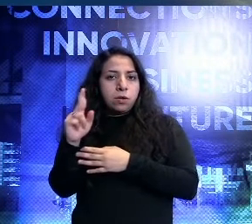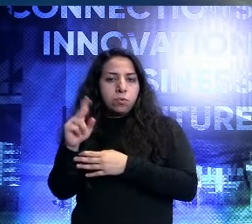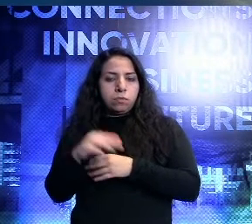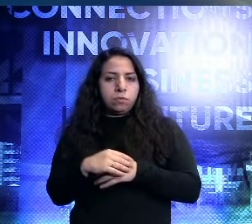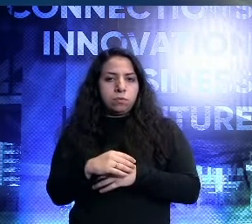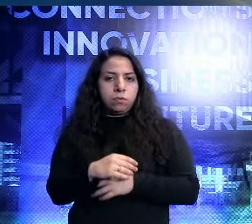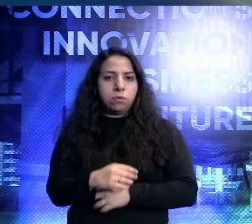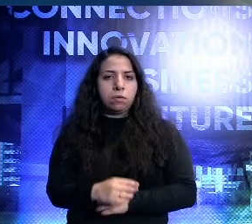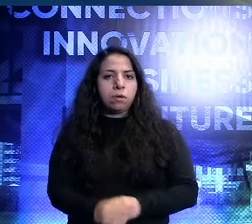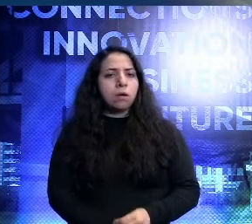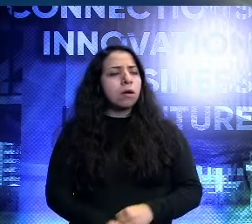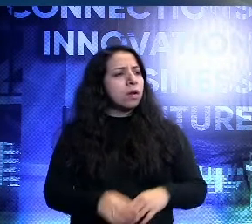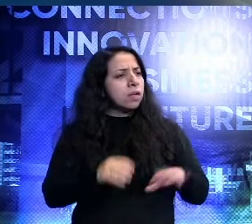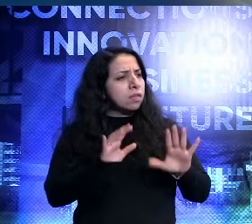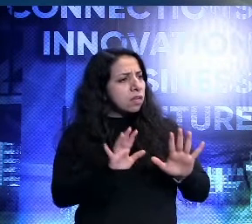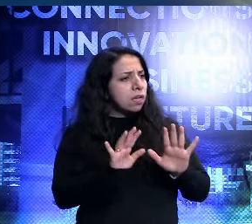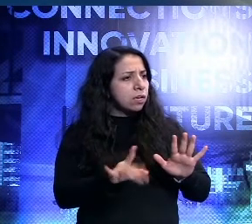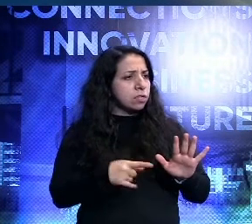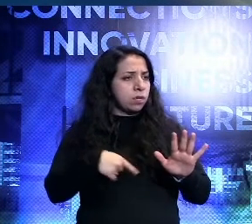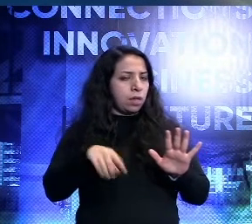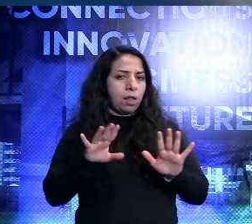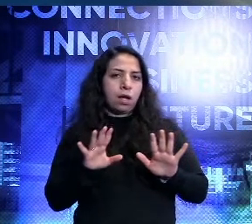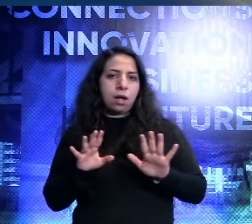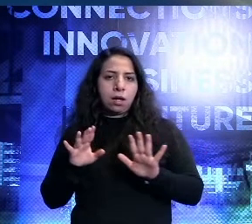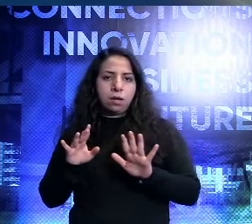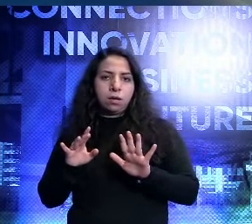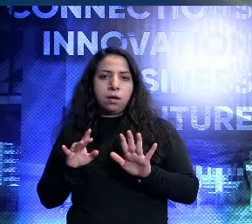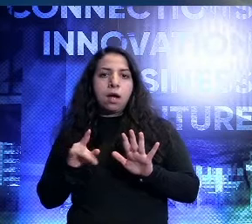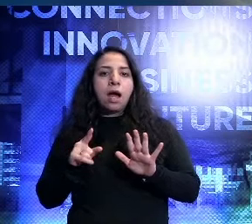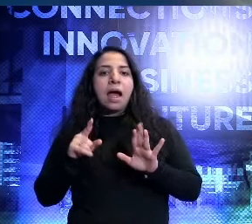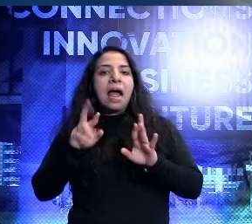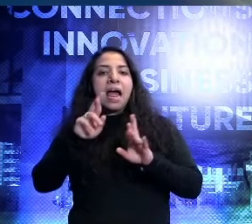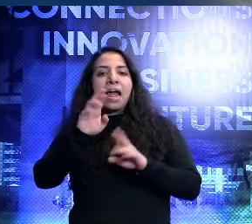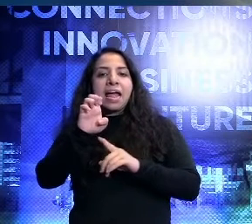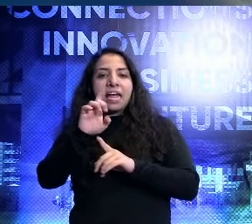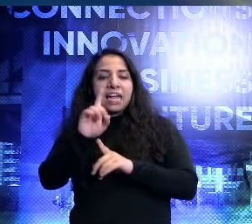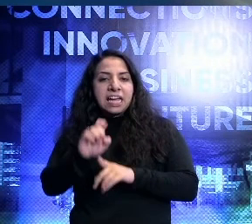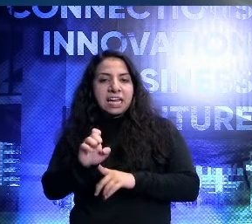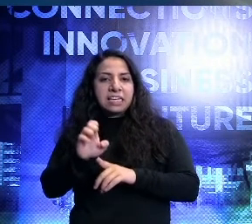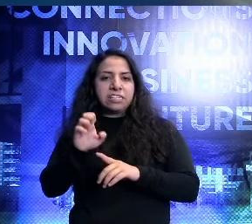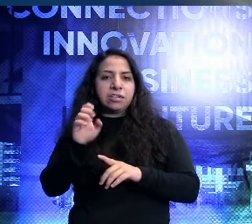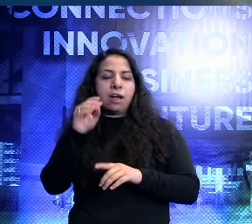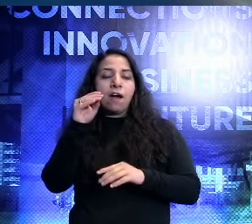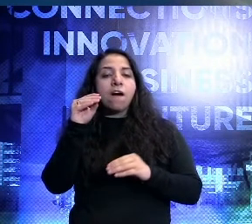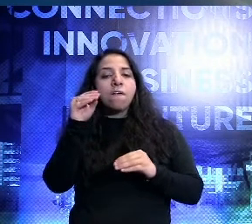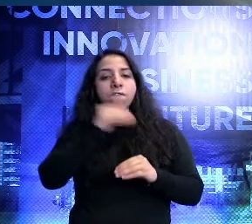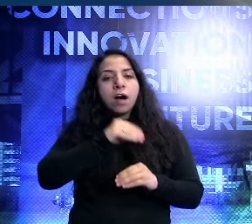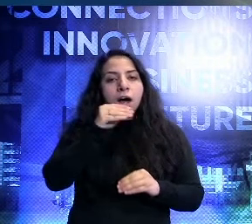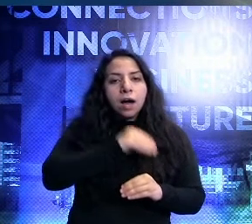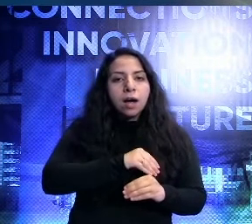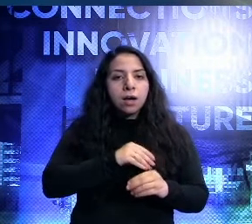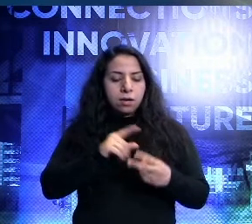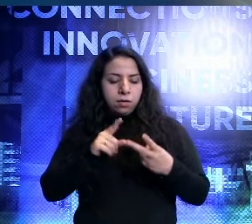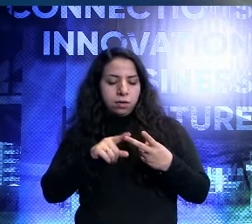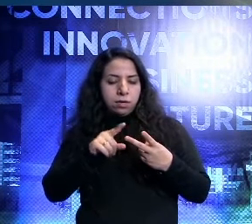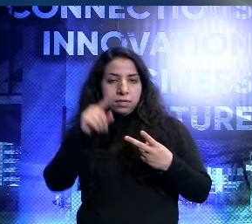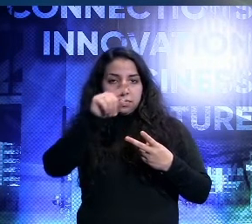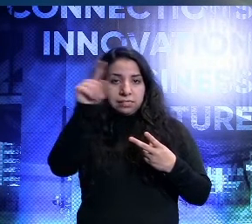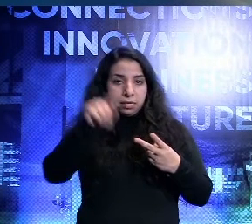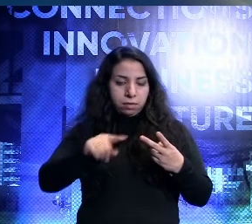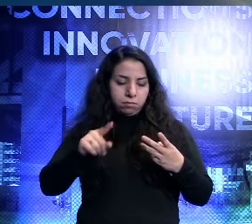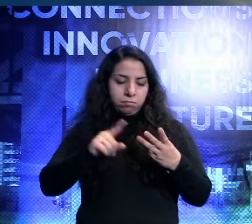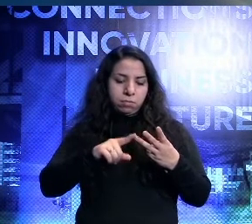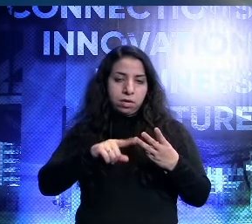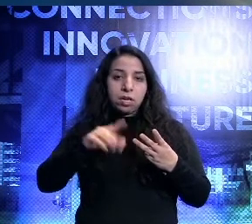ela em 100%? Quem nunca? Né? Rede, falha na Z, falha na região.